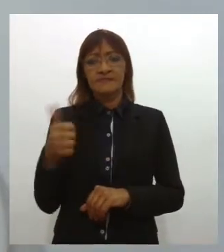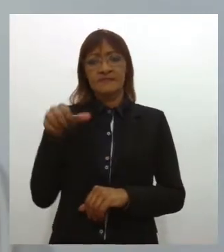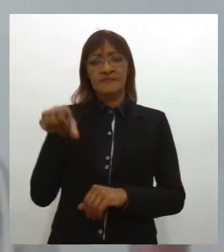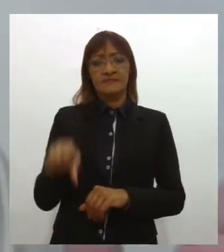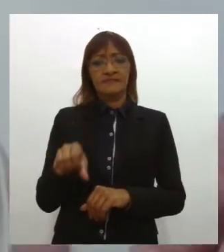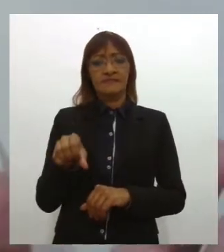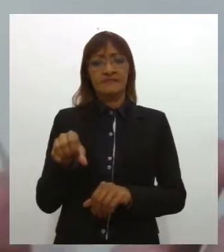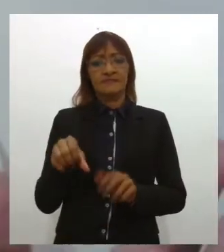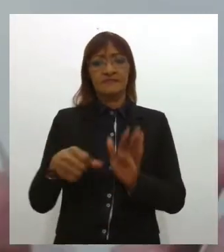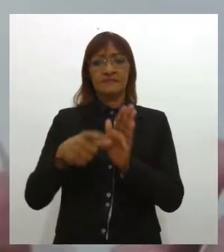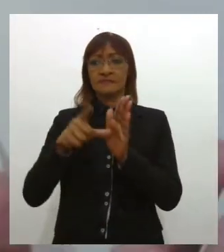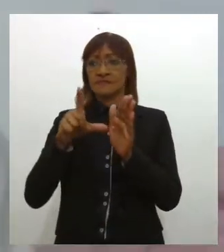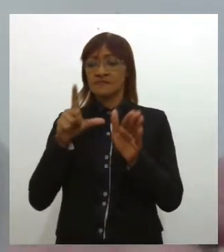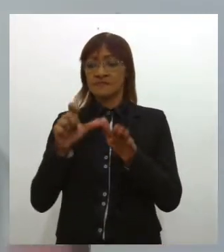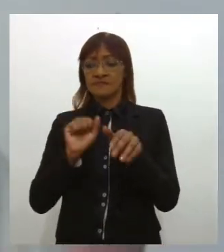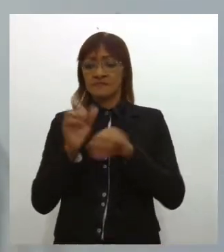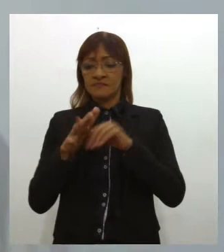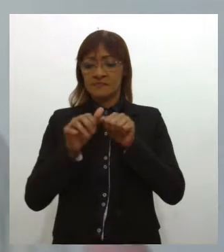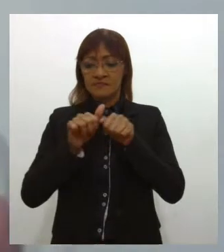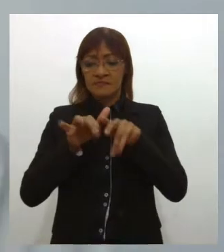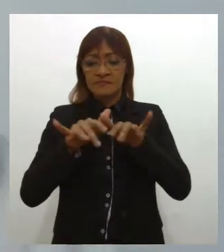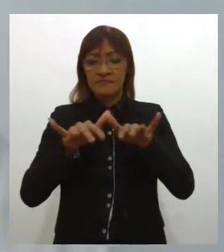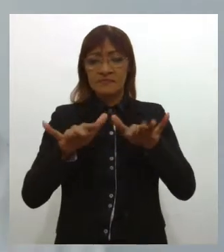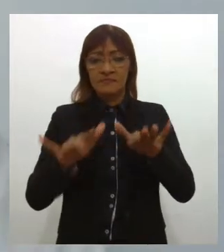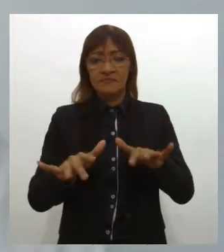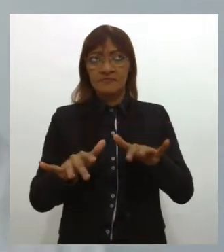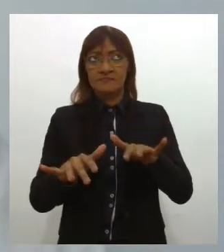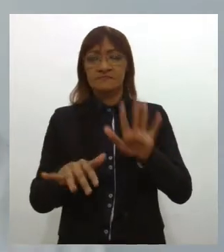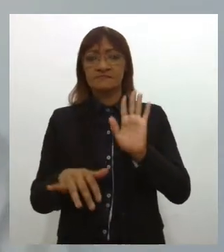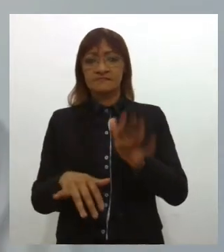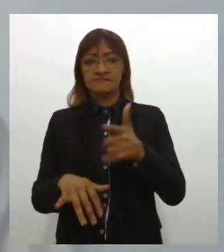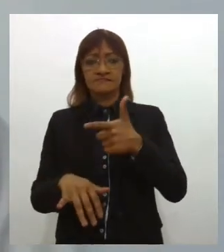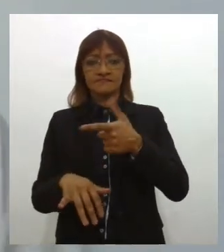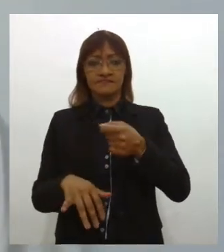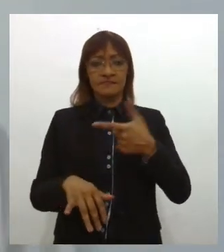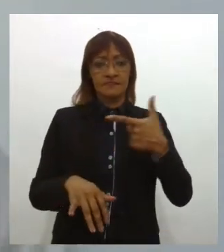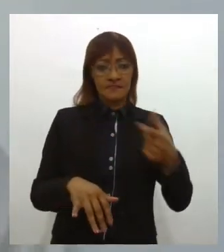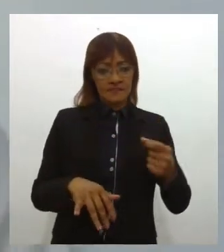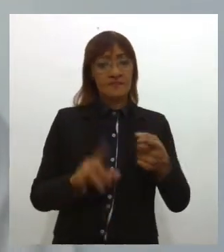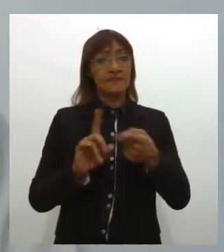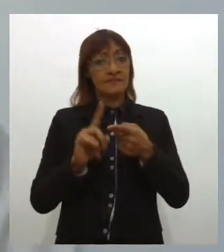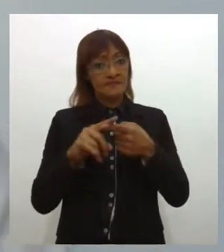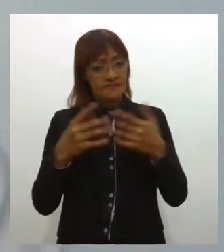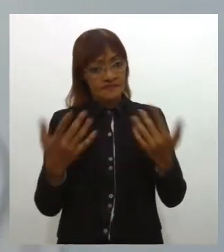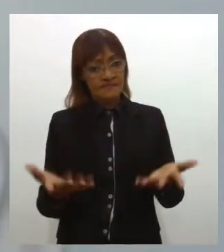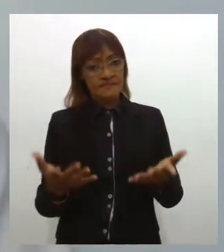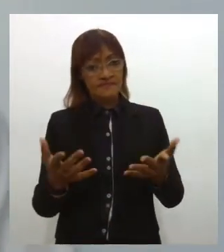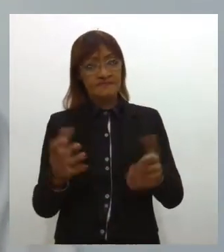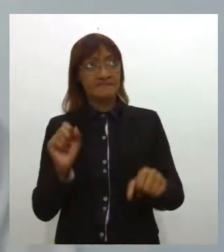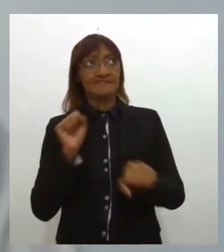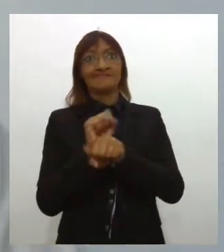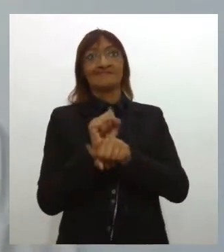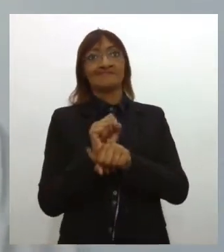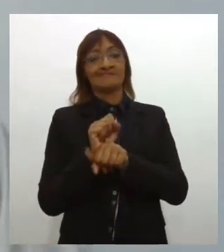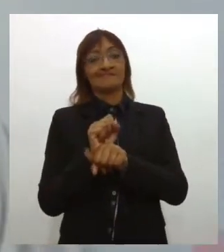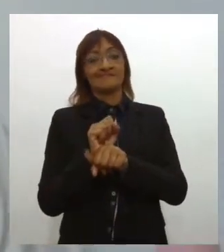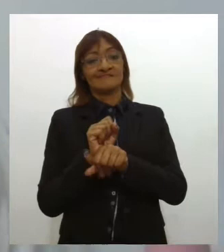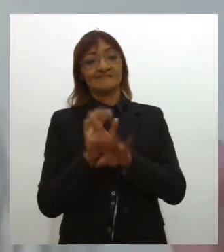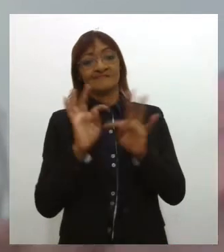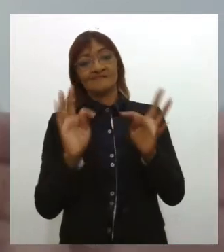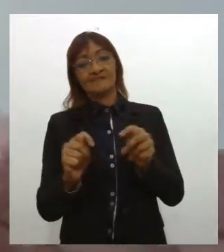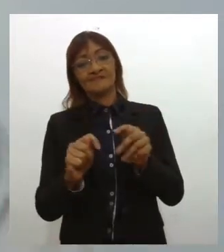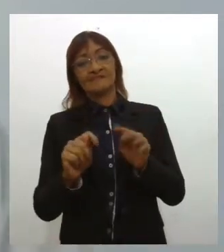antes pandemia, enfrentamos o período 2020, que foi um período que, né, poderia ser apagado da história,